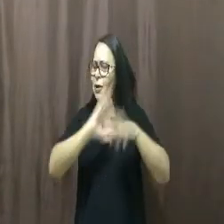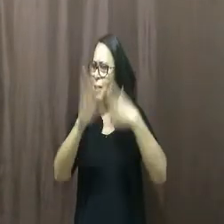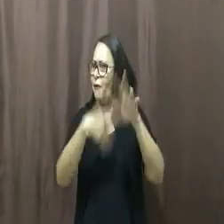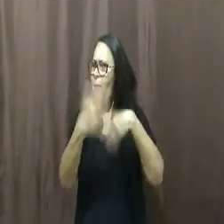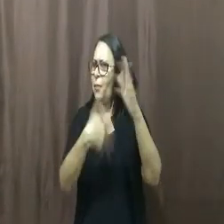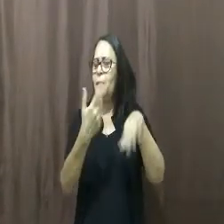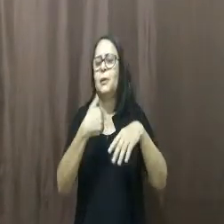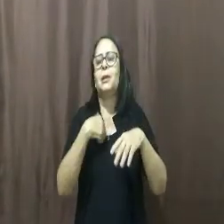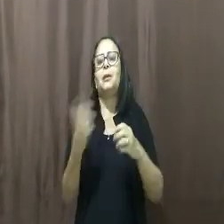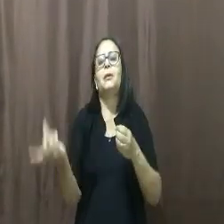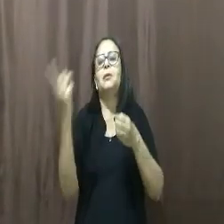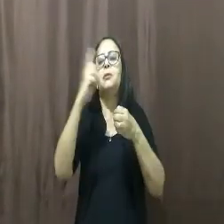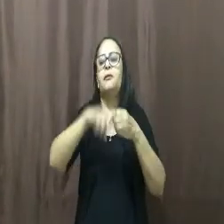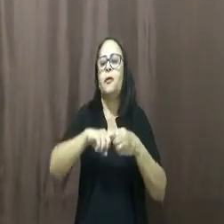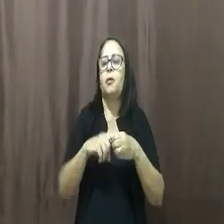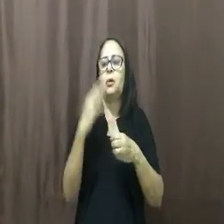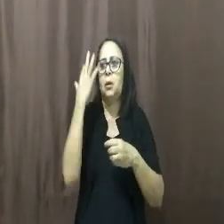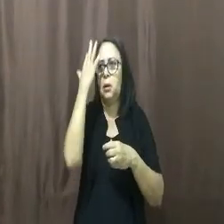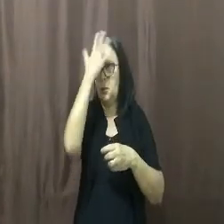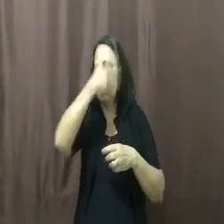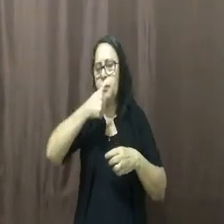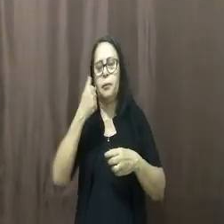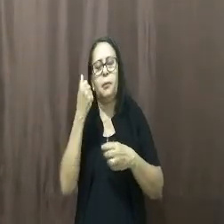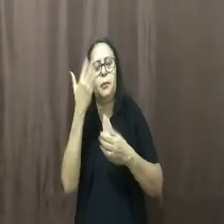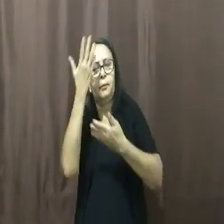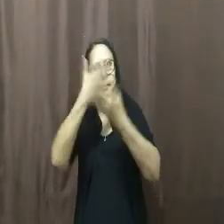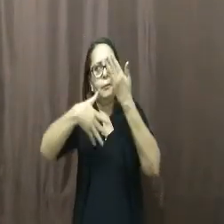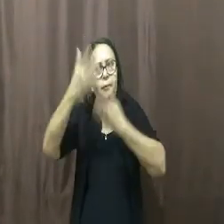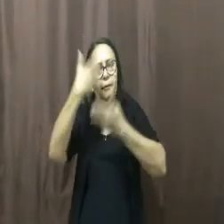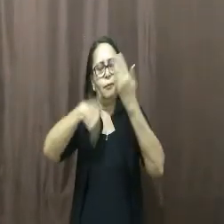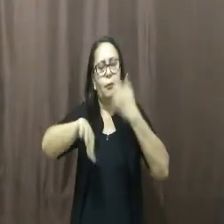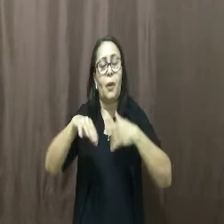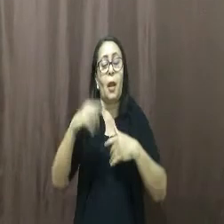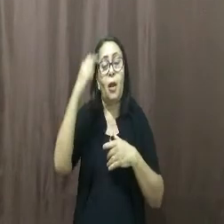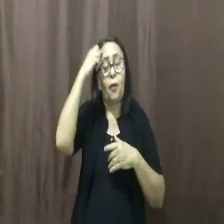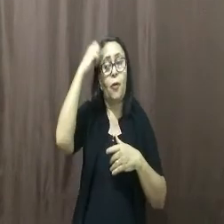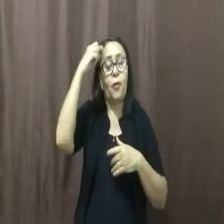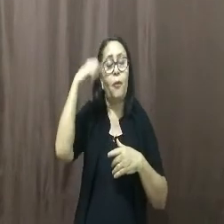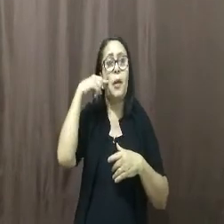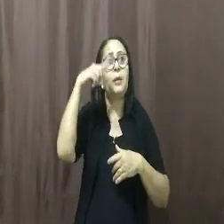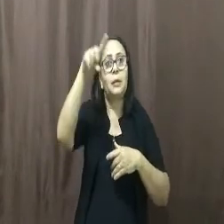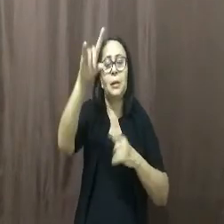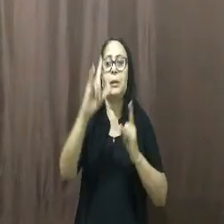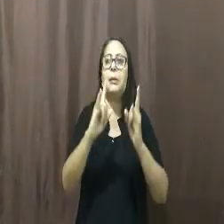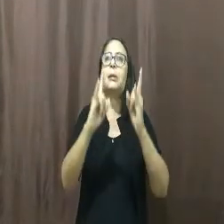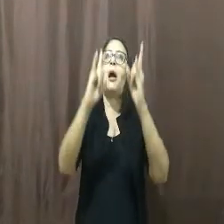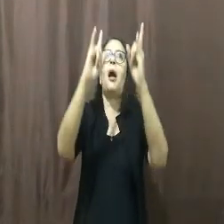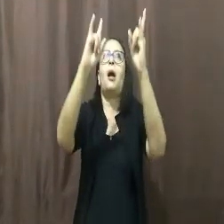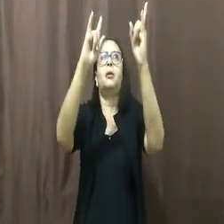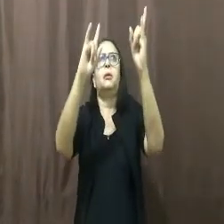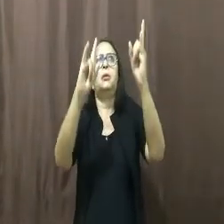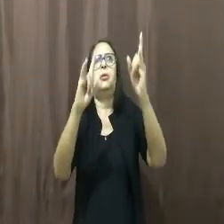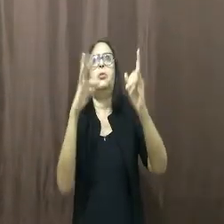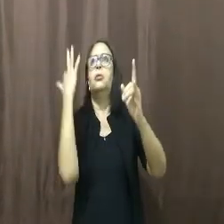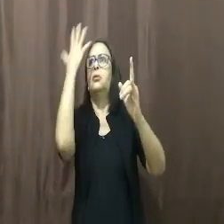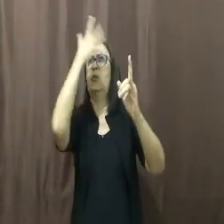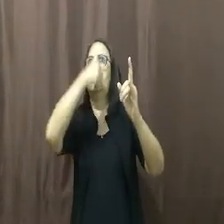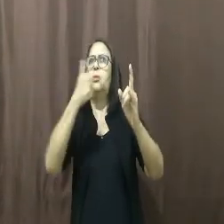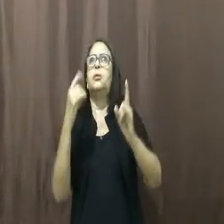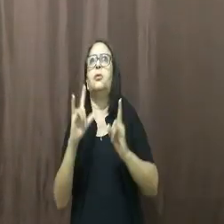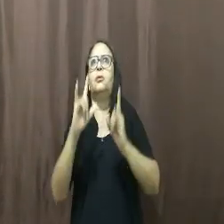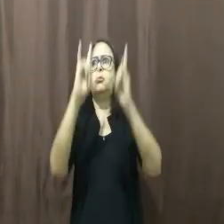demais. Voltei para cuidar da minha beleza. Ele deve estar metido por aí, apreciando os lindos